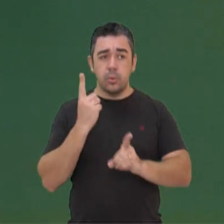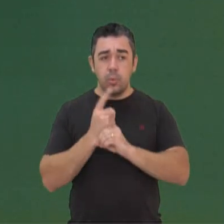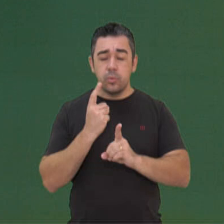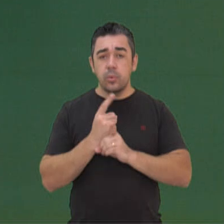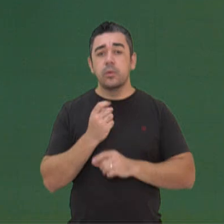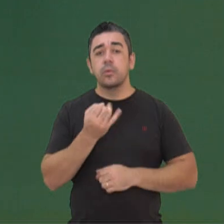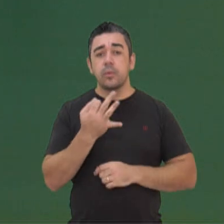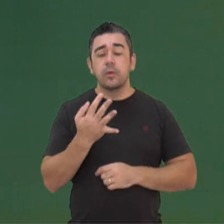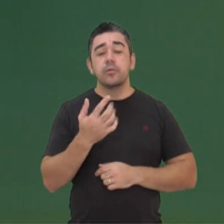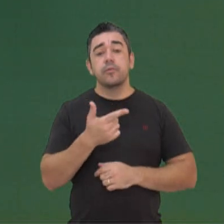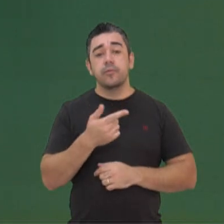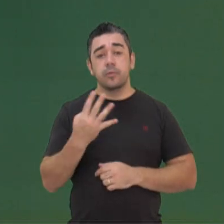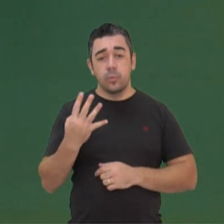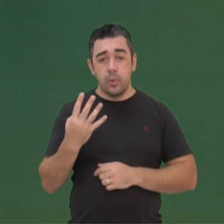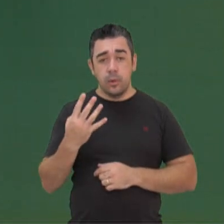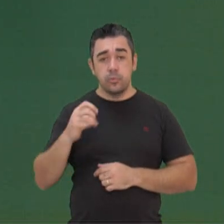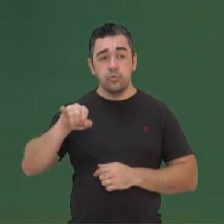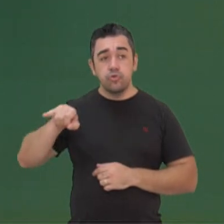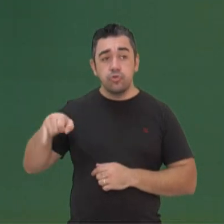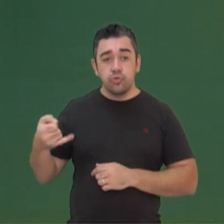seria de 24 volts.